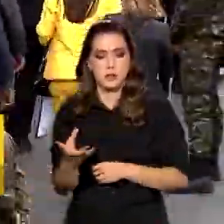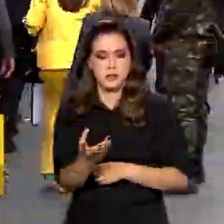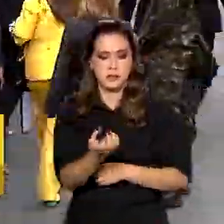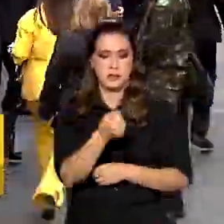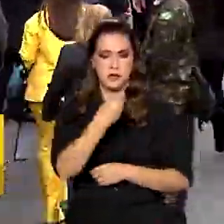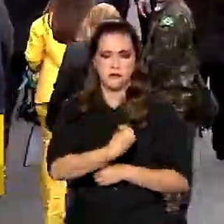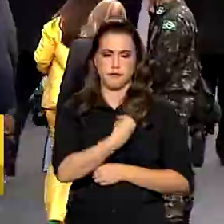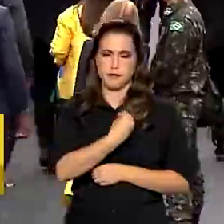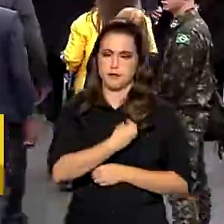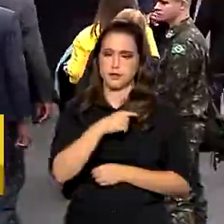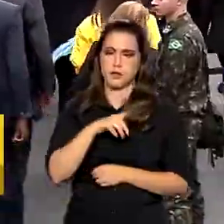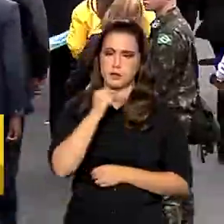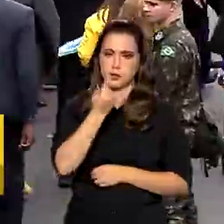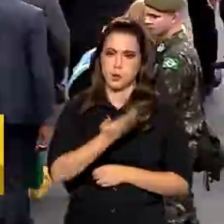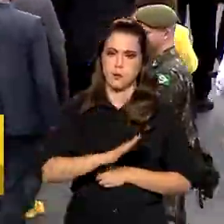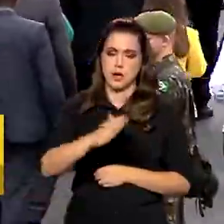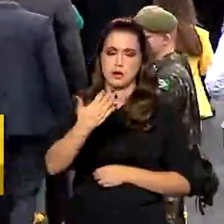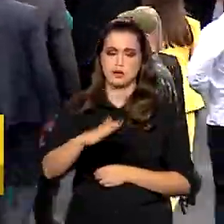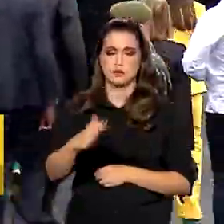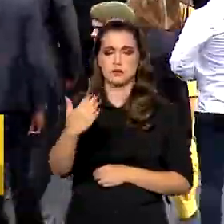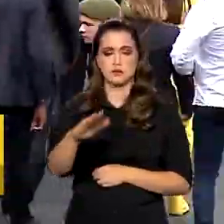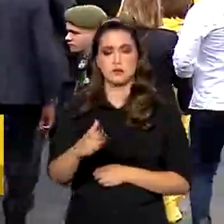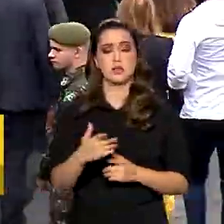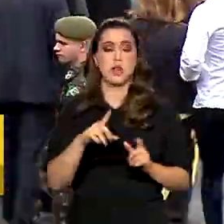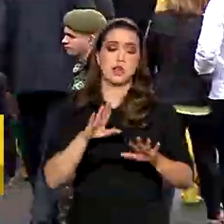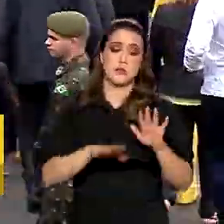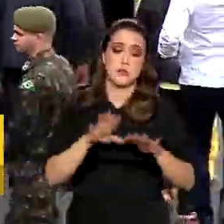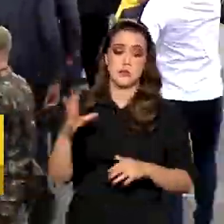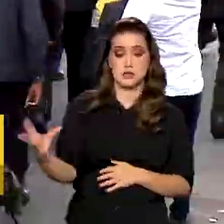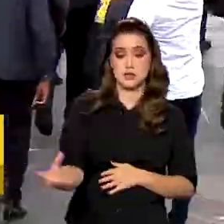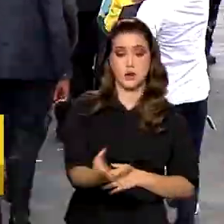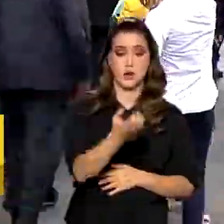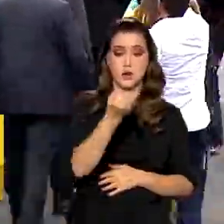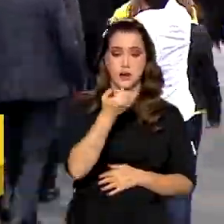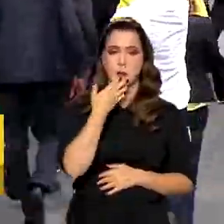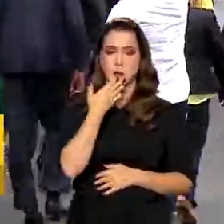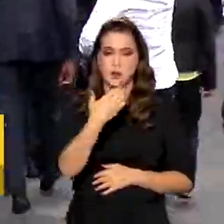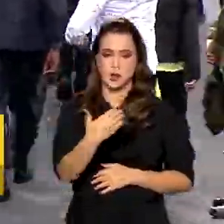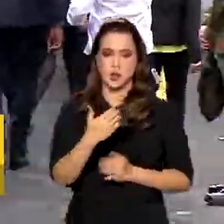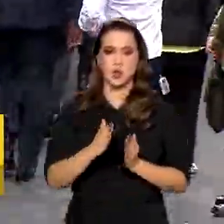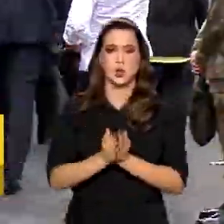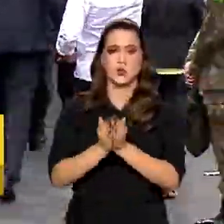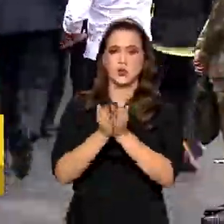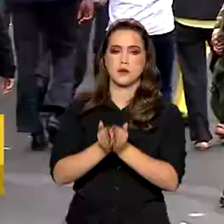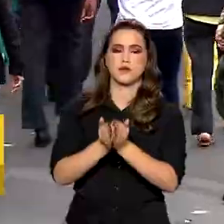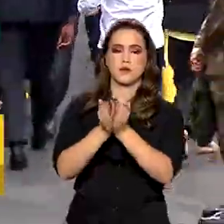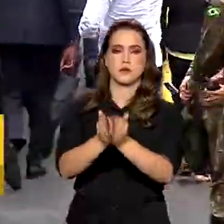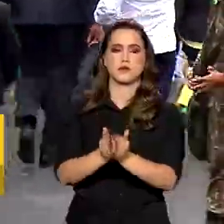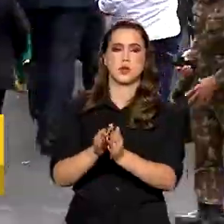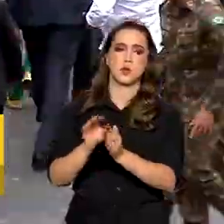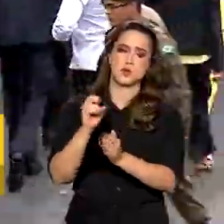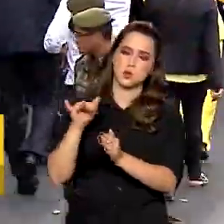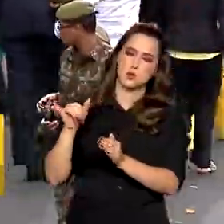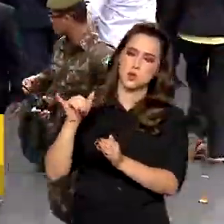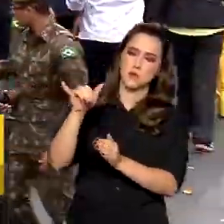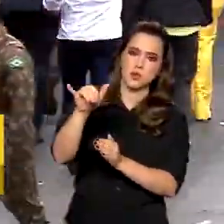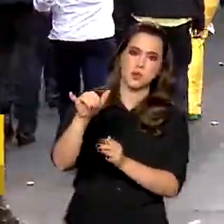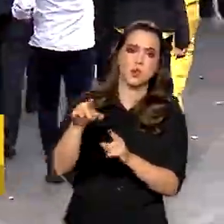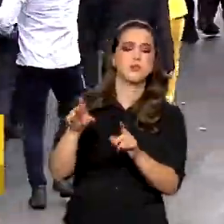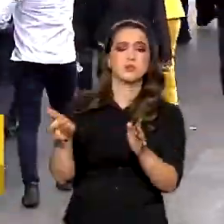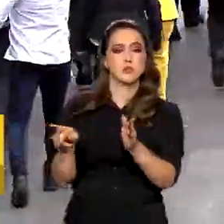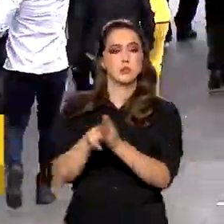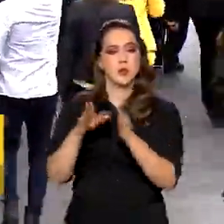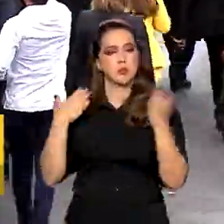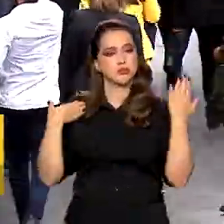mar. Quando tem eventos, resgates que são acionados, os navios, as aeronaves, junto com a salvaguarda